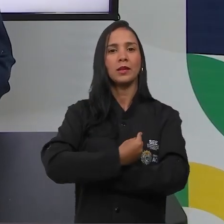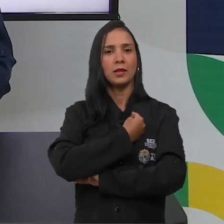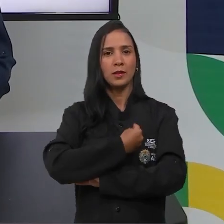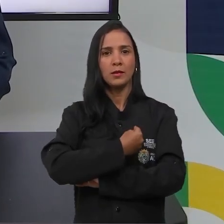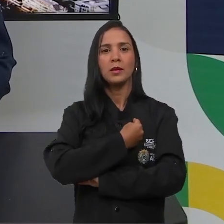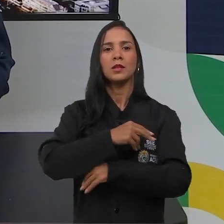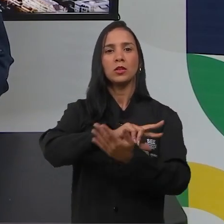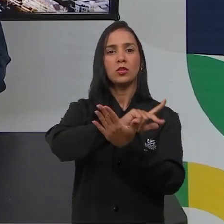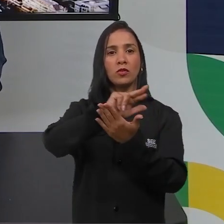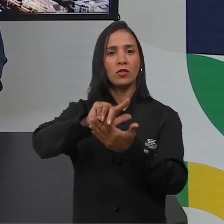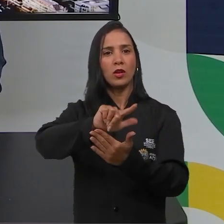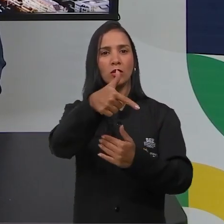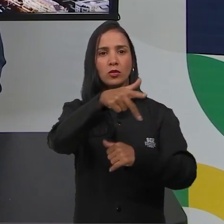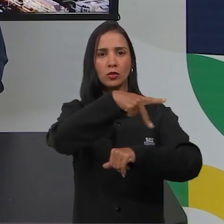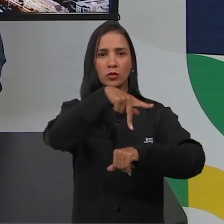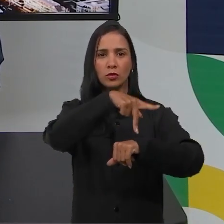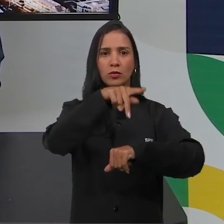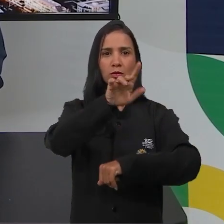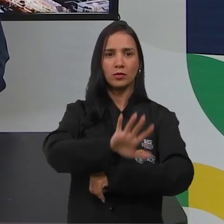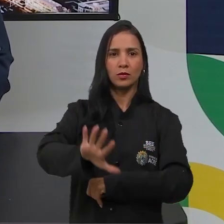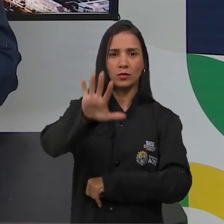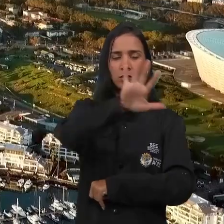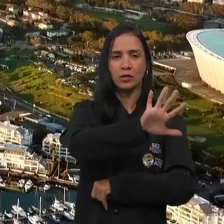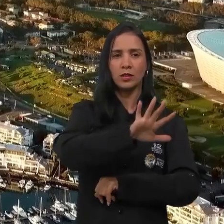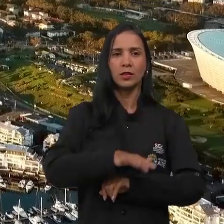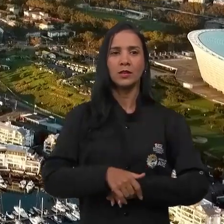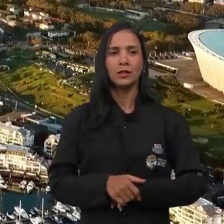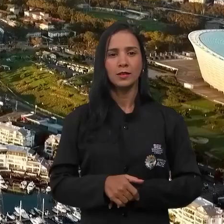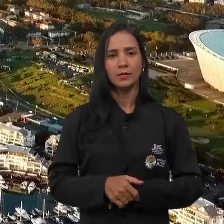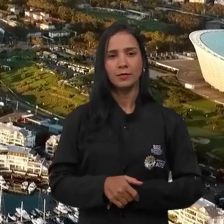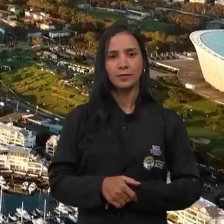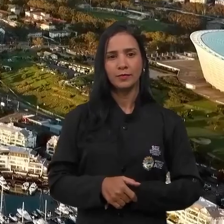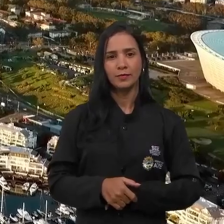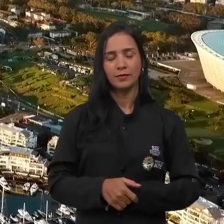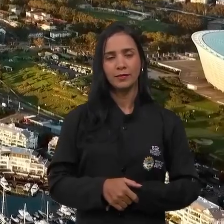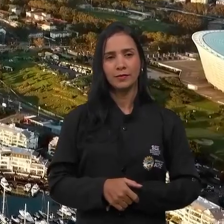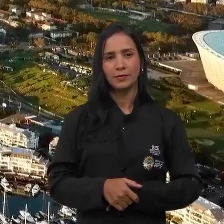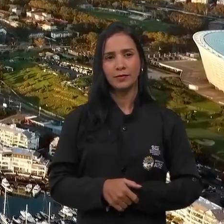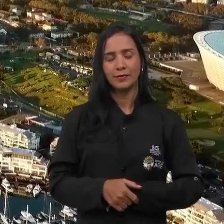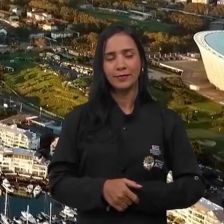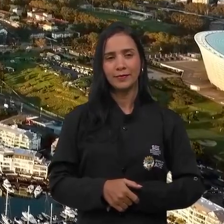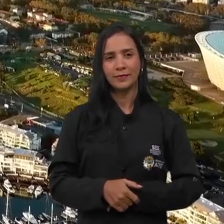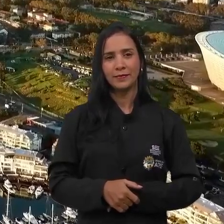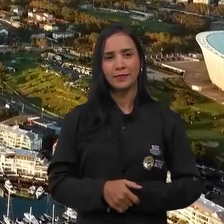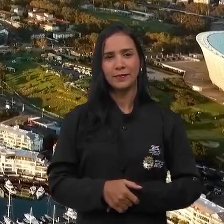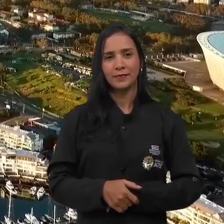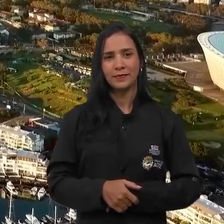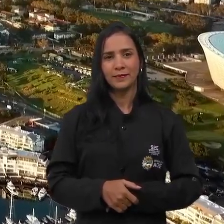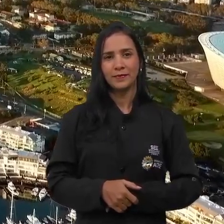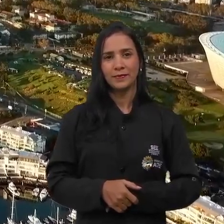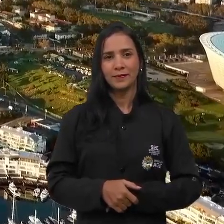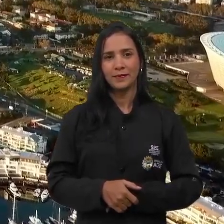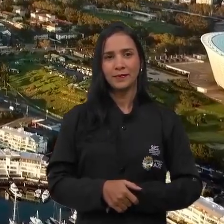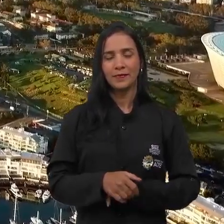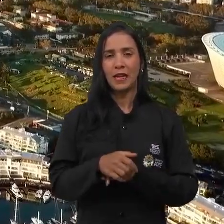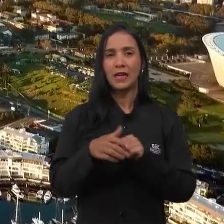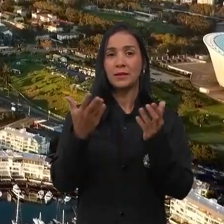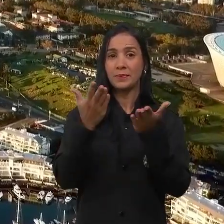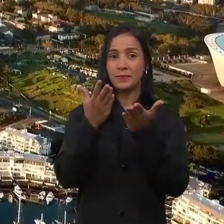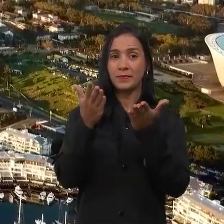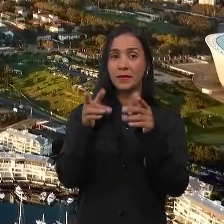desse continente, ok? Bem, agora vamos falar de países aí,